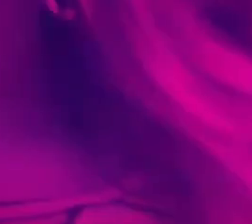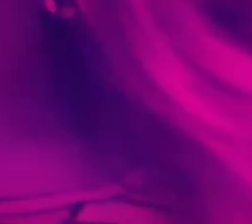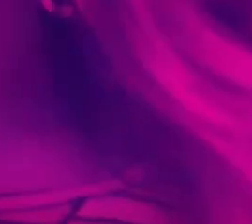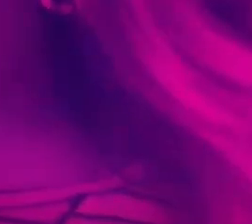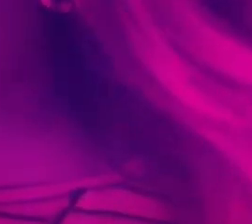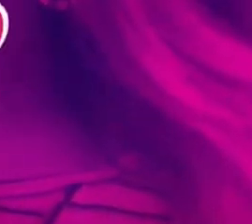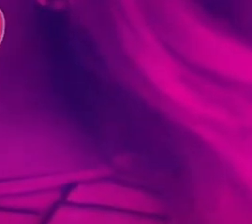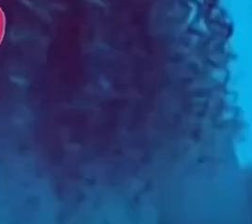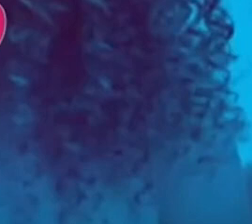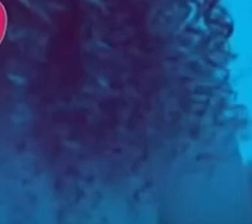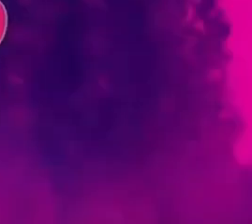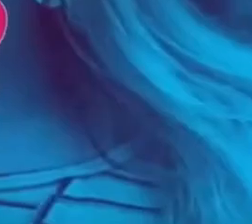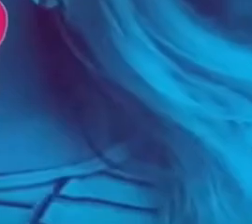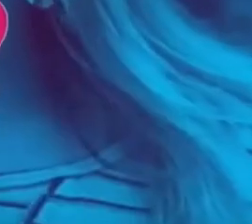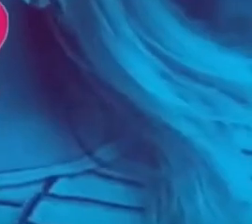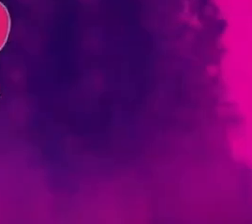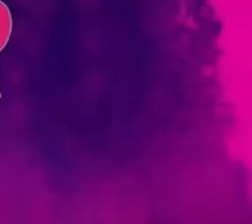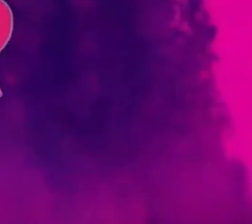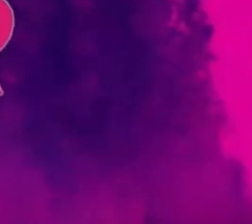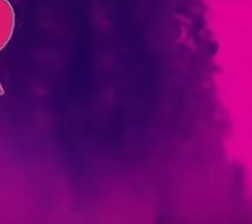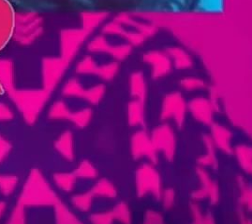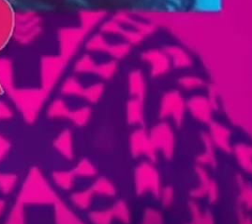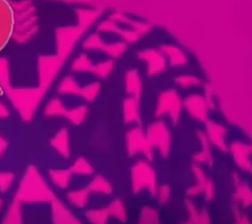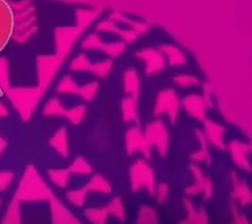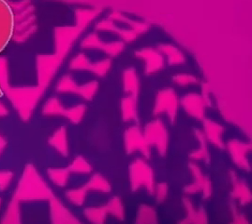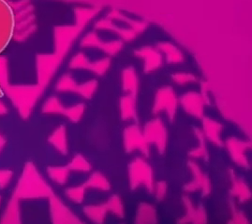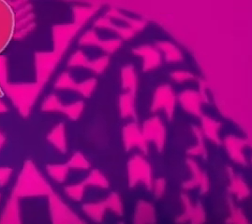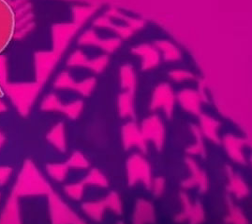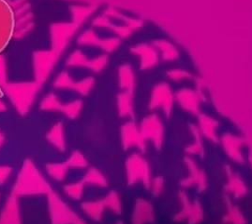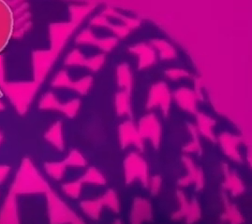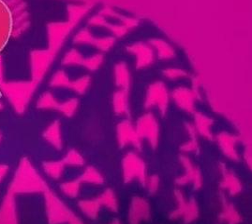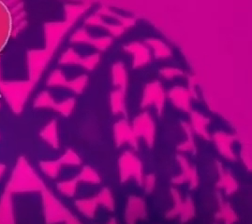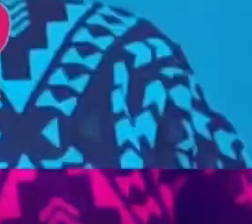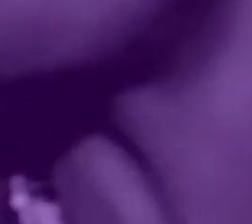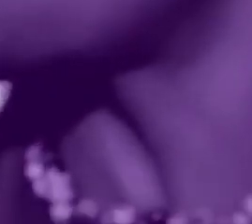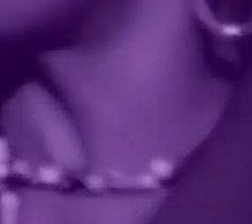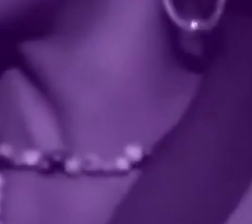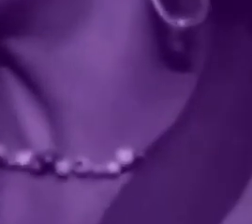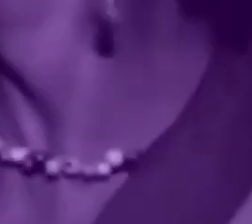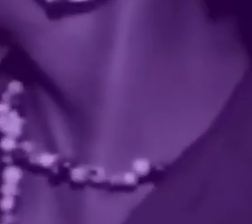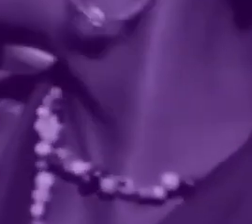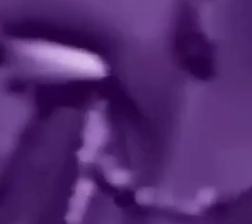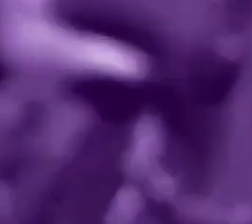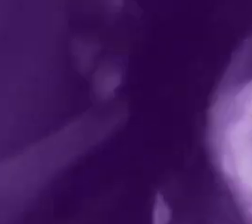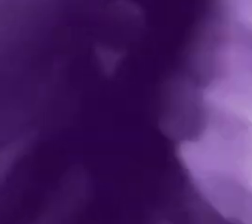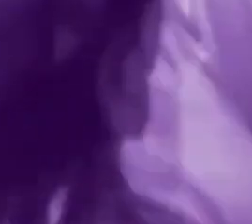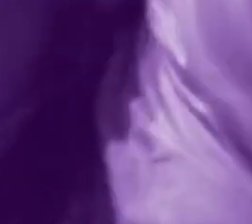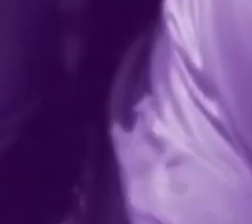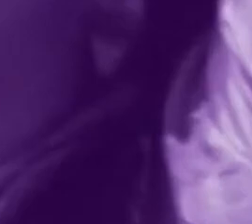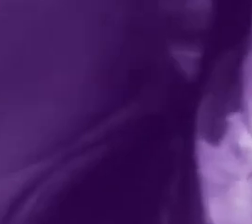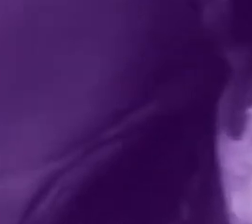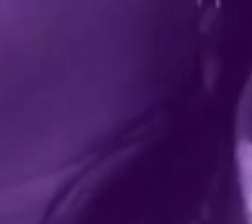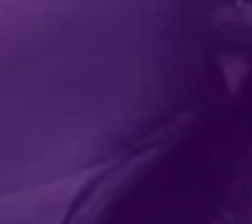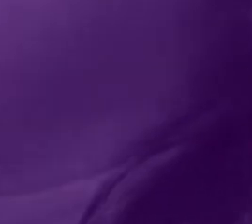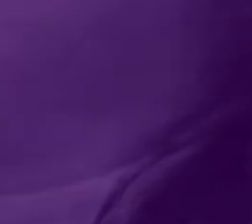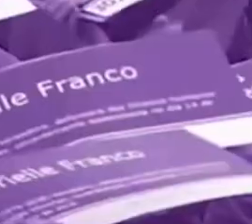Porque eu sou mulher pra fazer